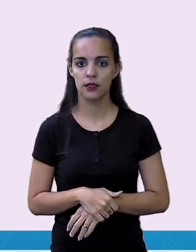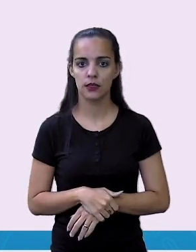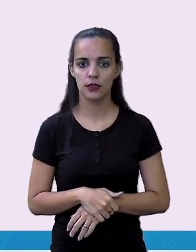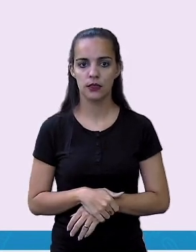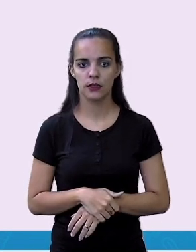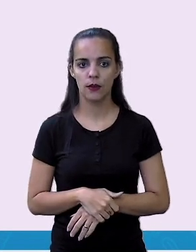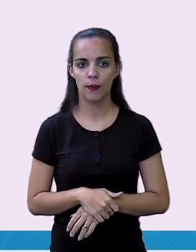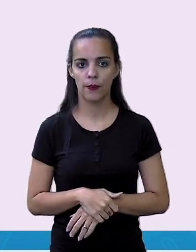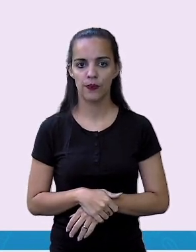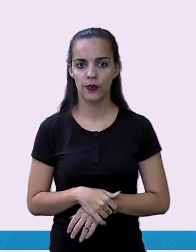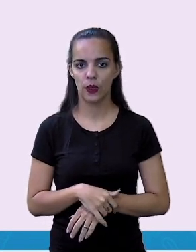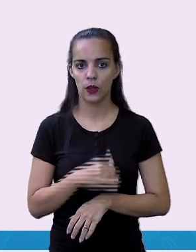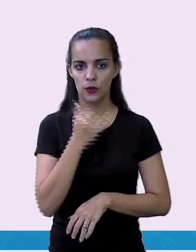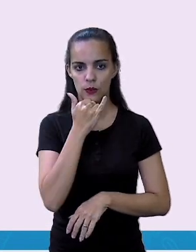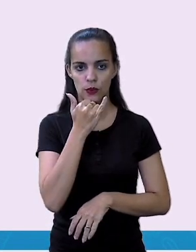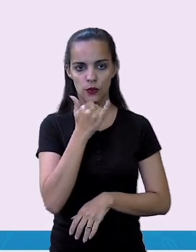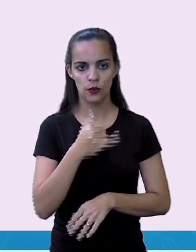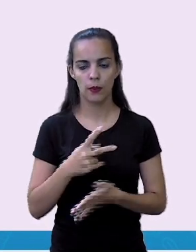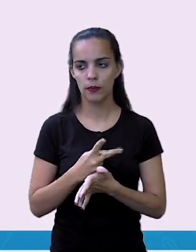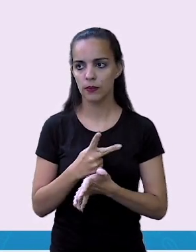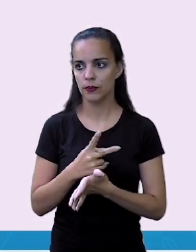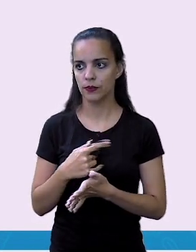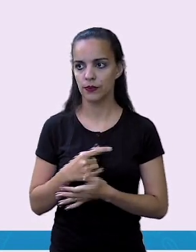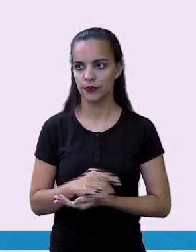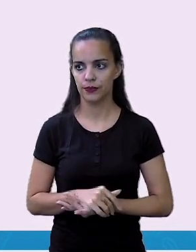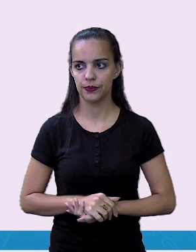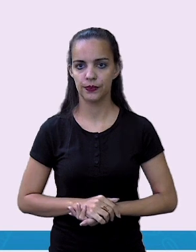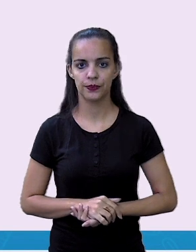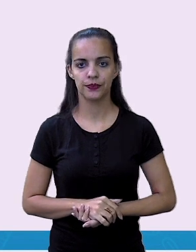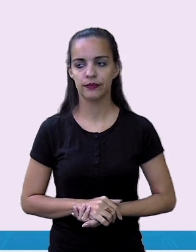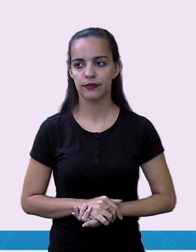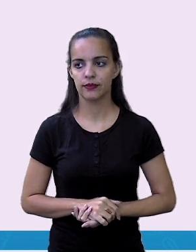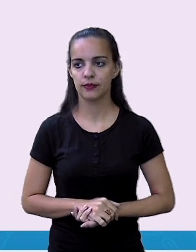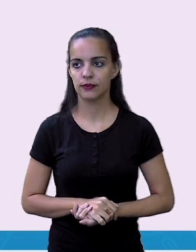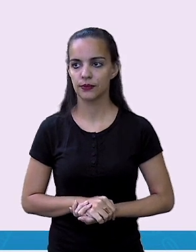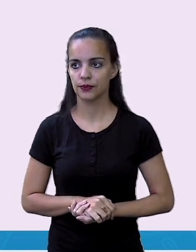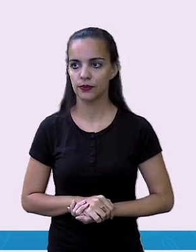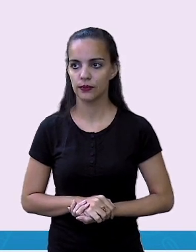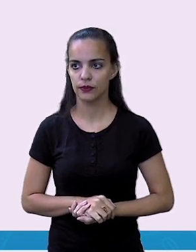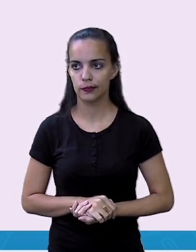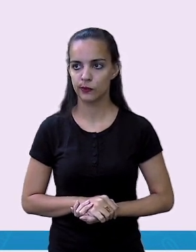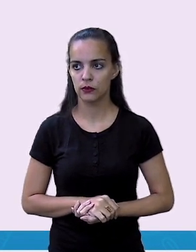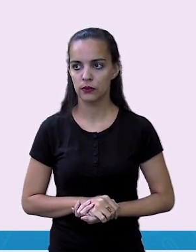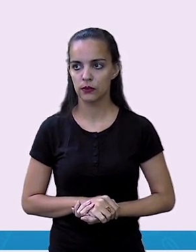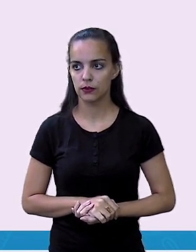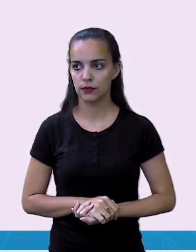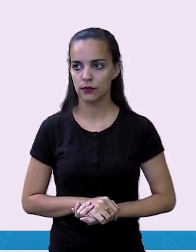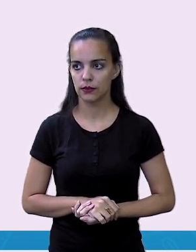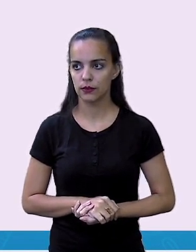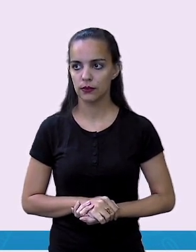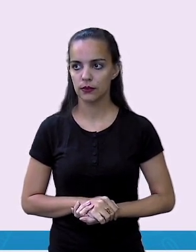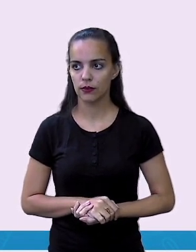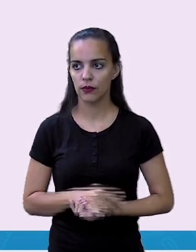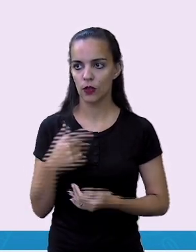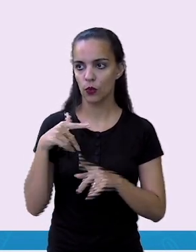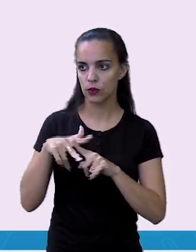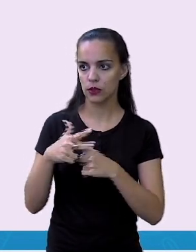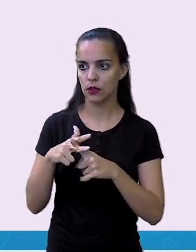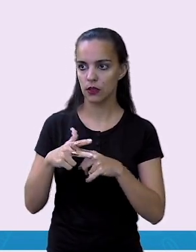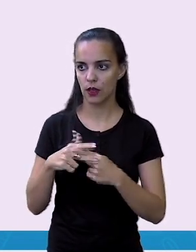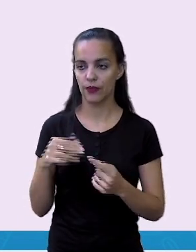desculpa, gente, o fator comum não é o 3. O fator comum é